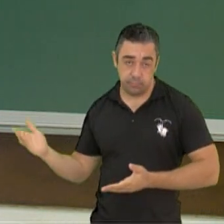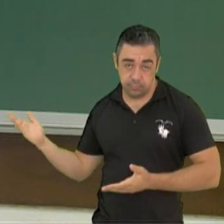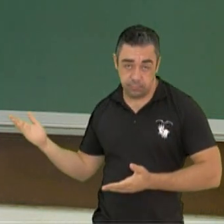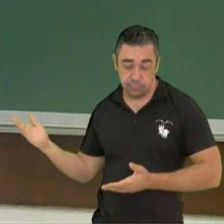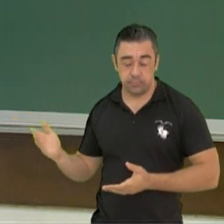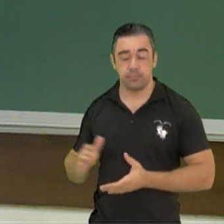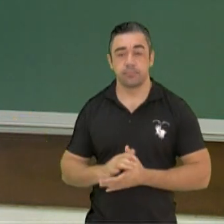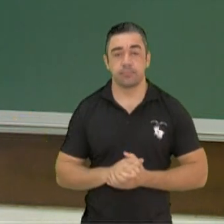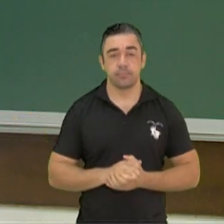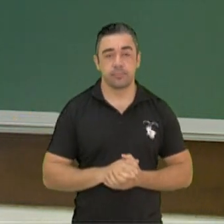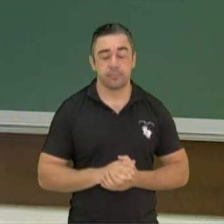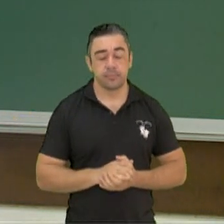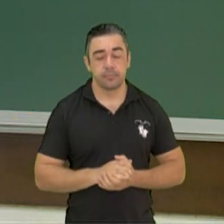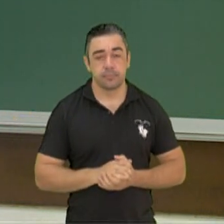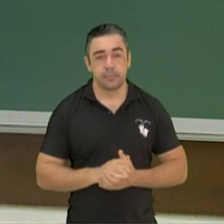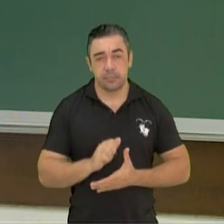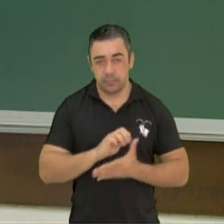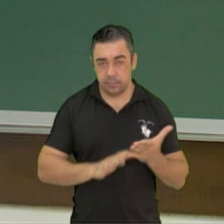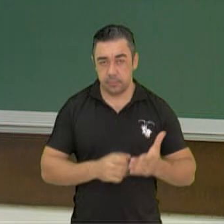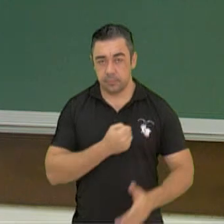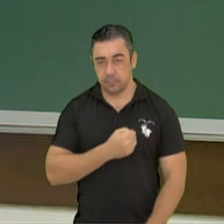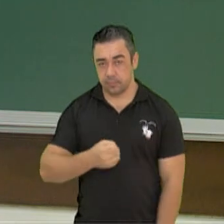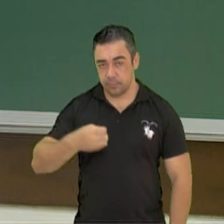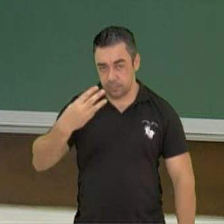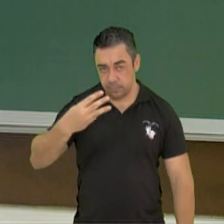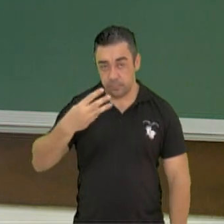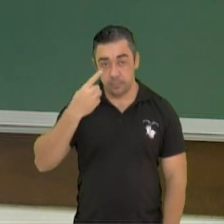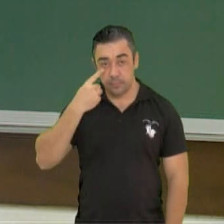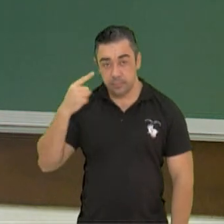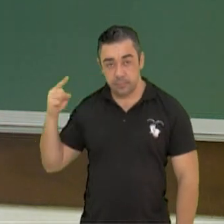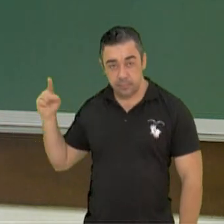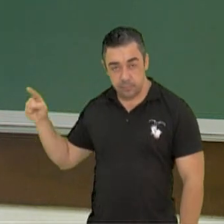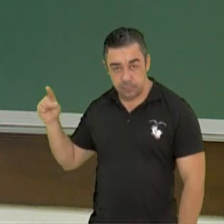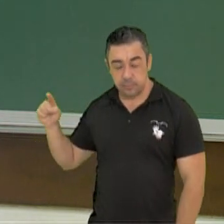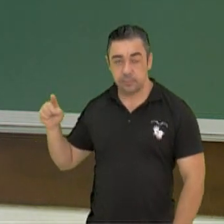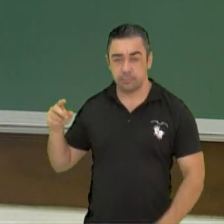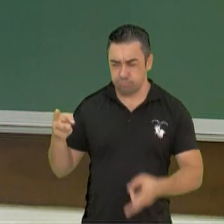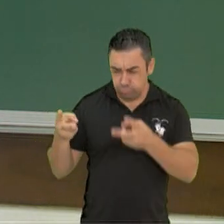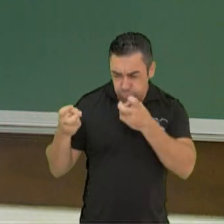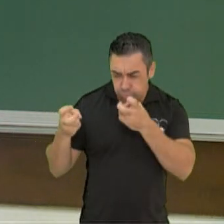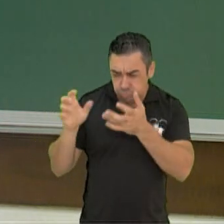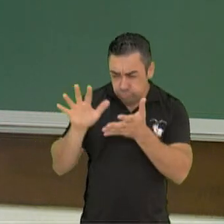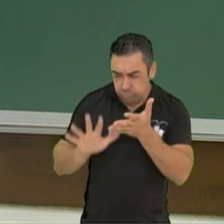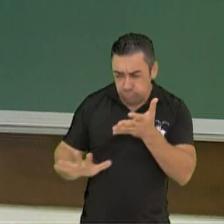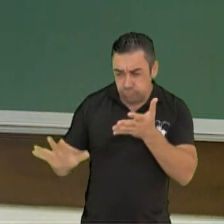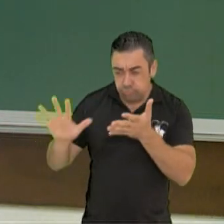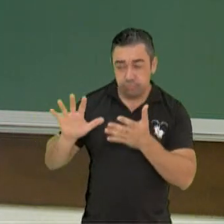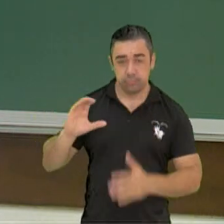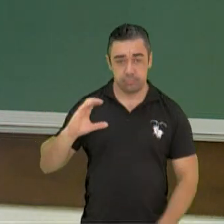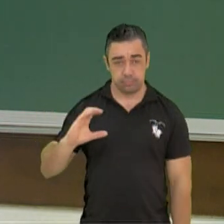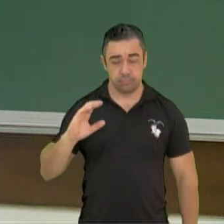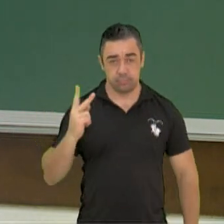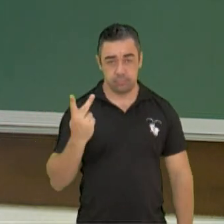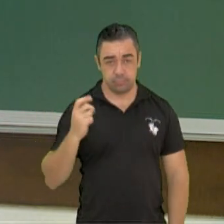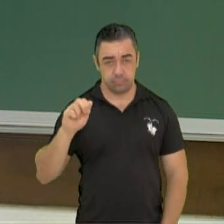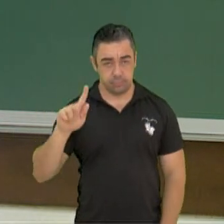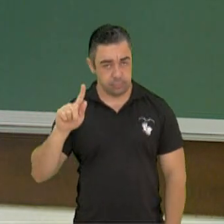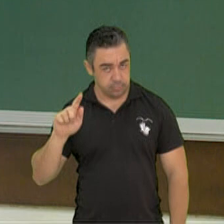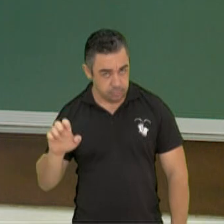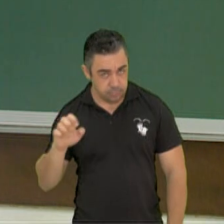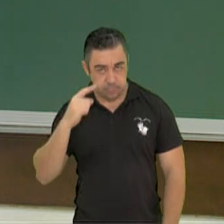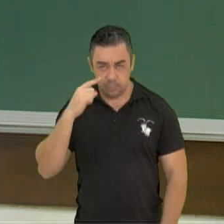Então, vamos lá. Atividade 3. Vamos fazer ali uma leitura dessa charge,